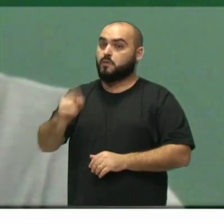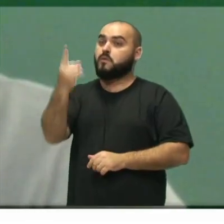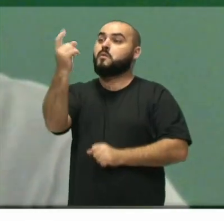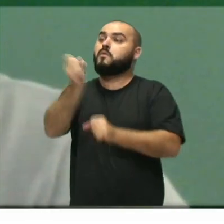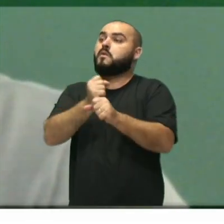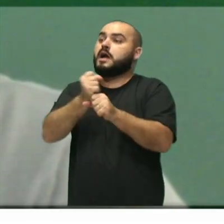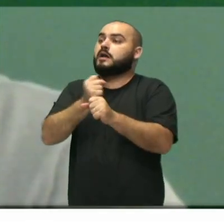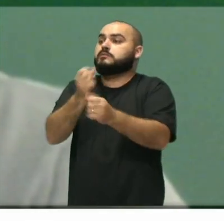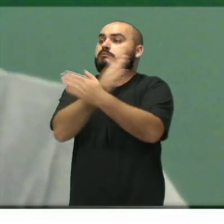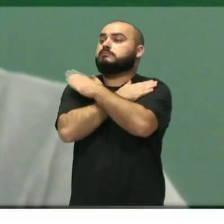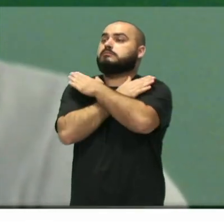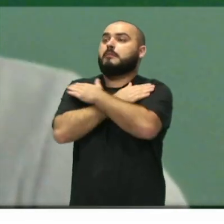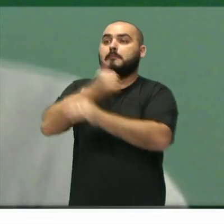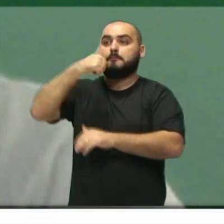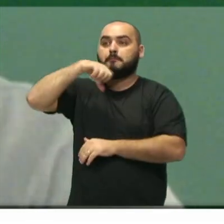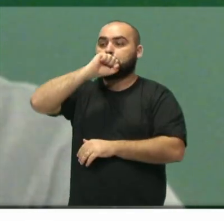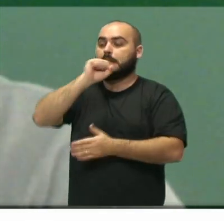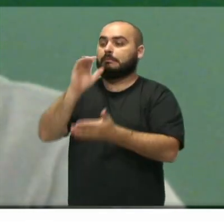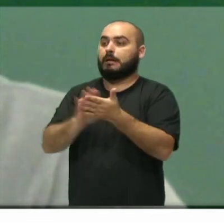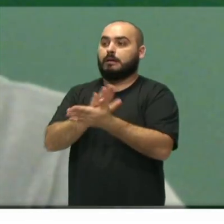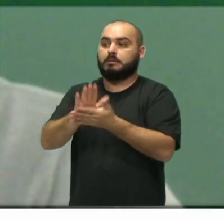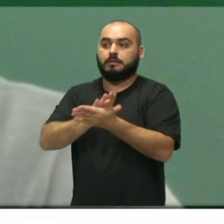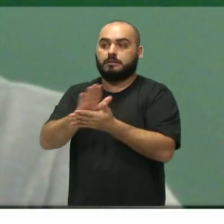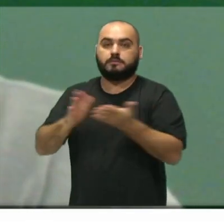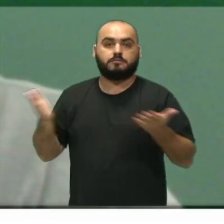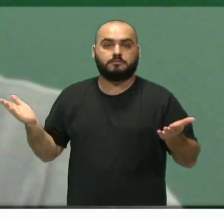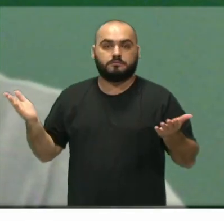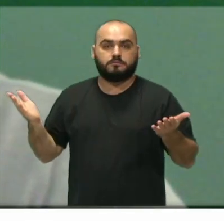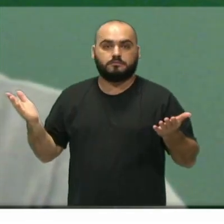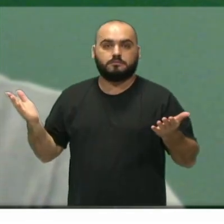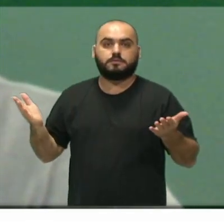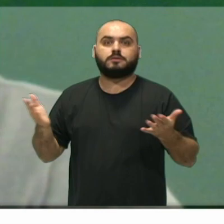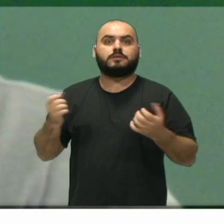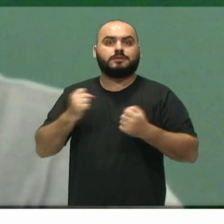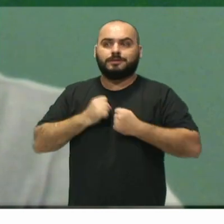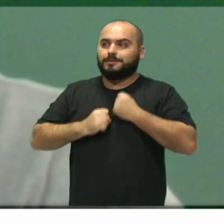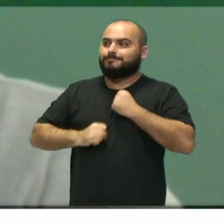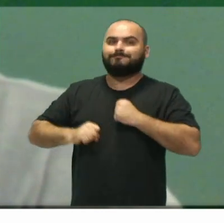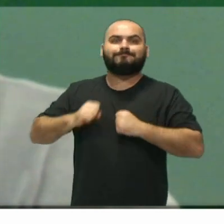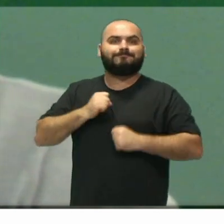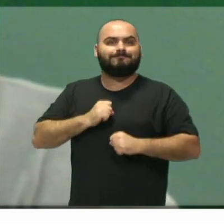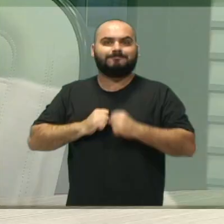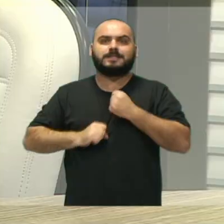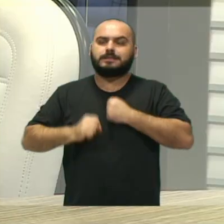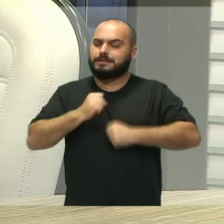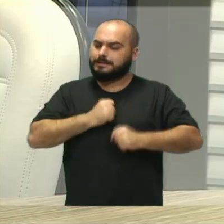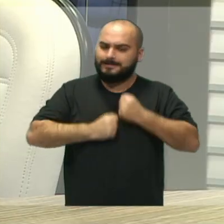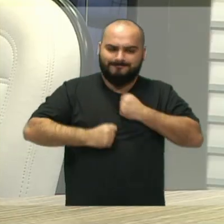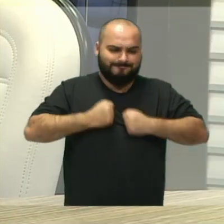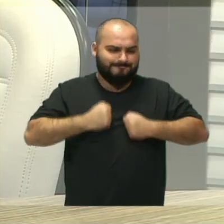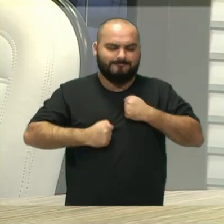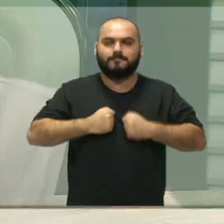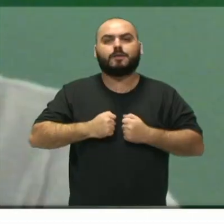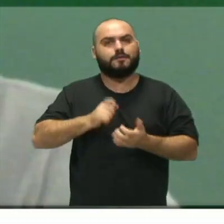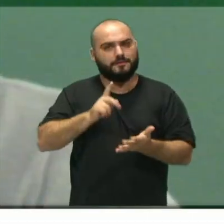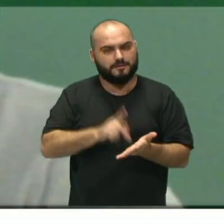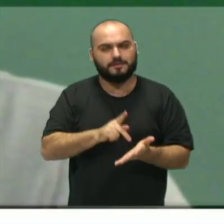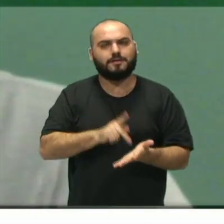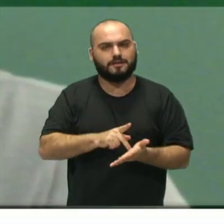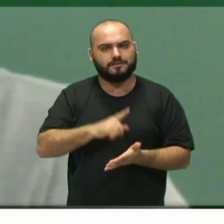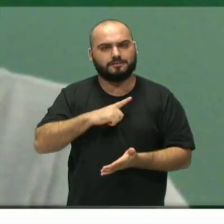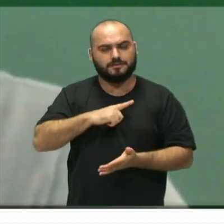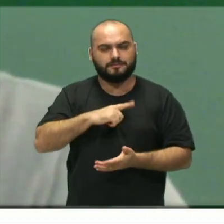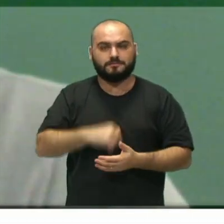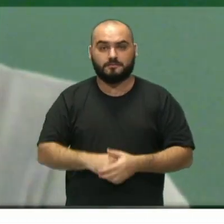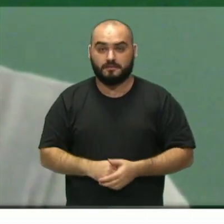mãe. Quer dizer, isso é uma coisa que é muito angustiante, é uma coisa que gera muita ansiedade, muita angústia. E